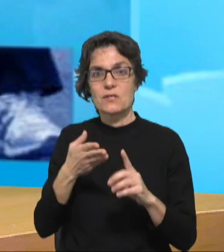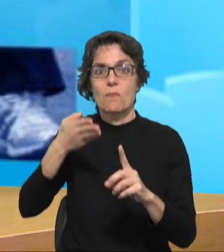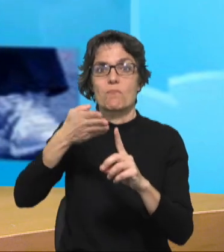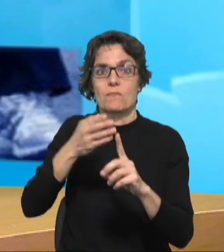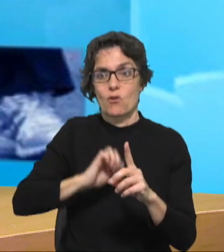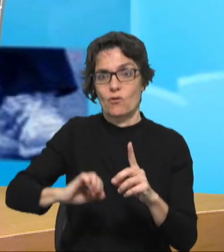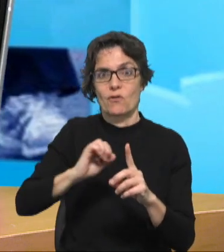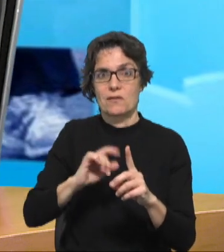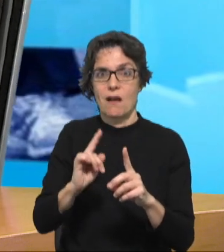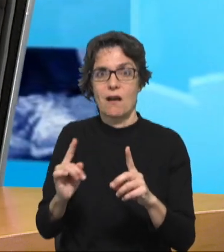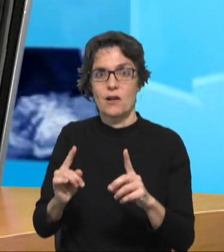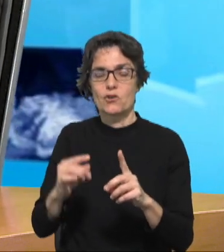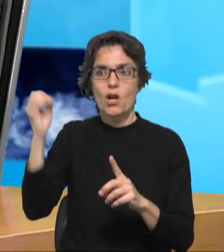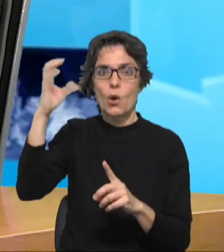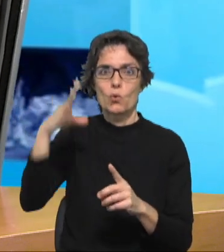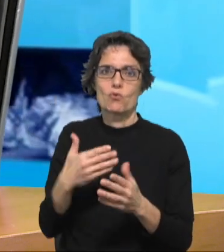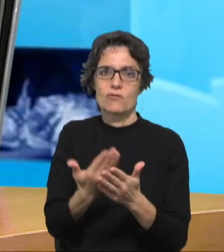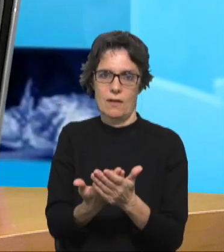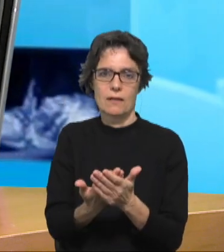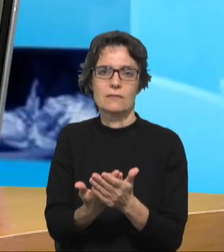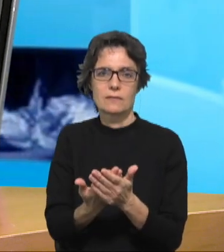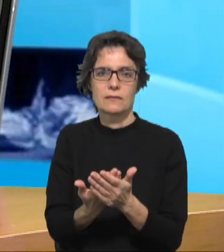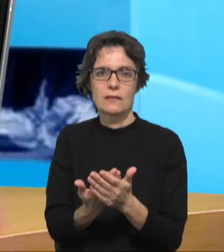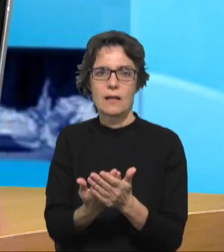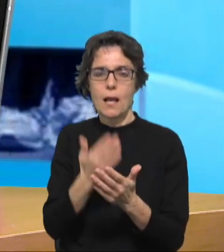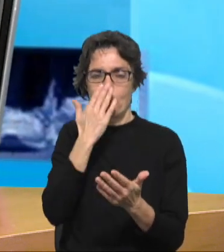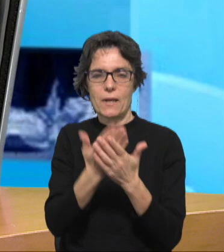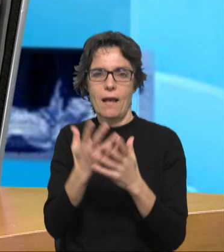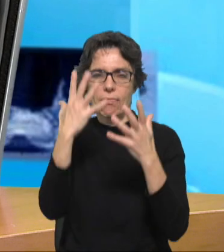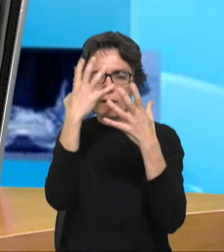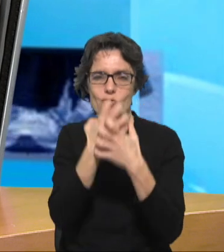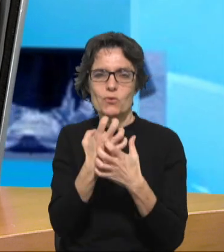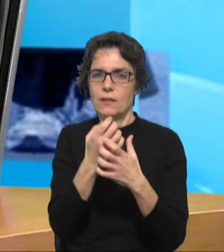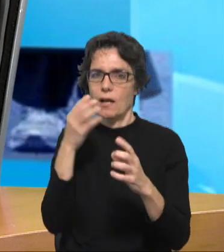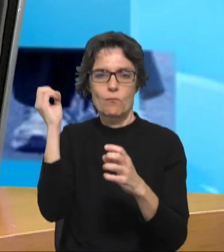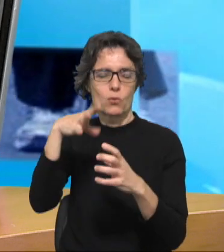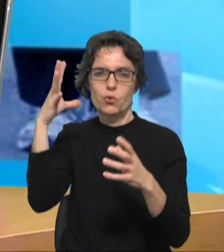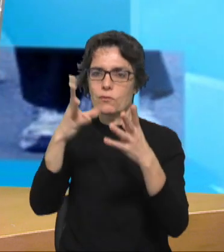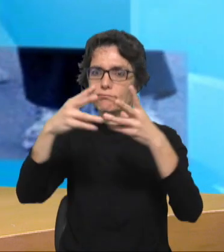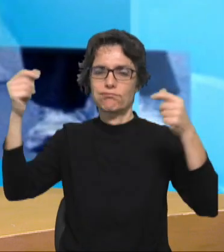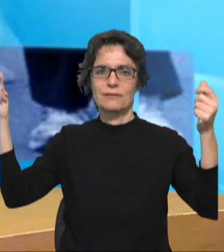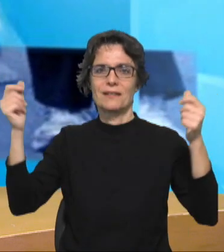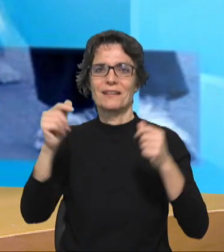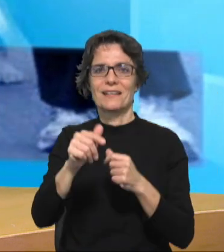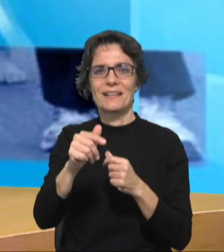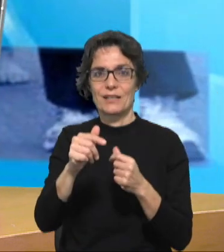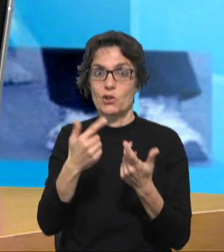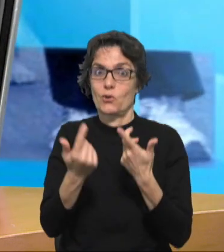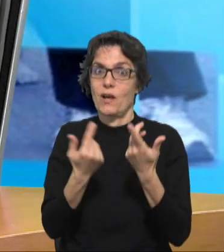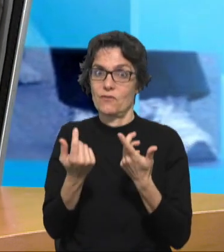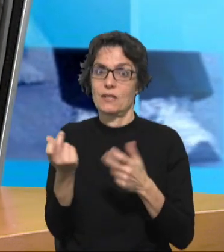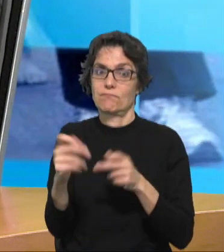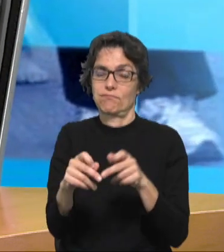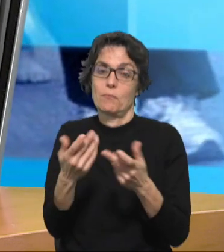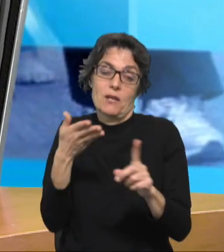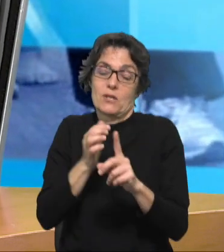comunicar e de fazer luz àquilo que não está tão bem, de iluminar as trevas, traz-nos alguns amargos de boca, mas é a